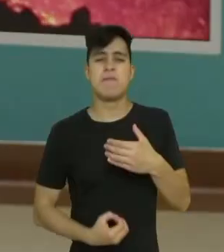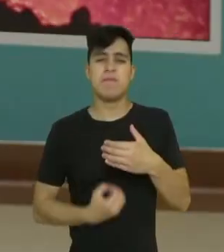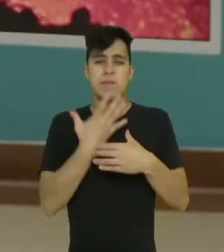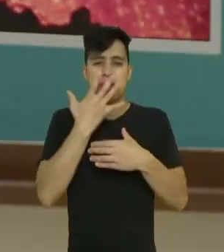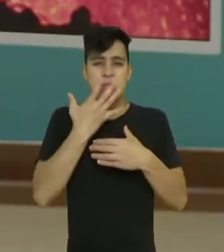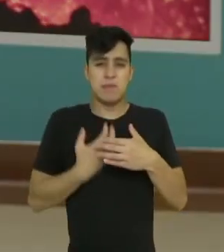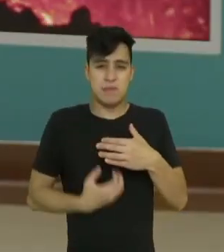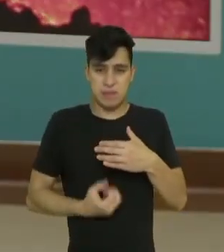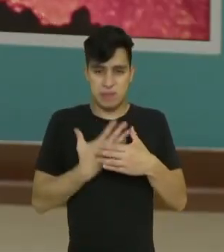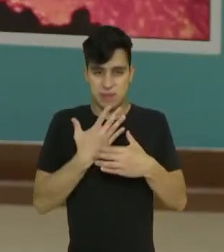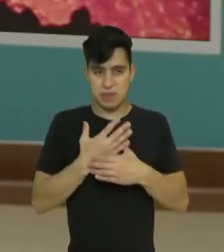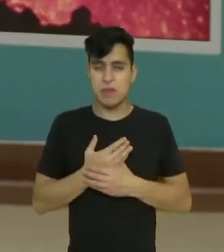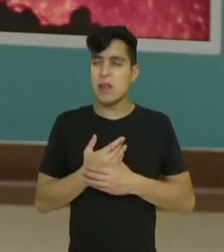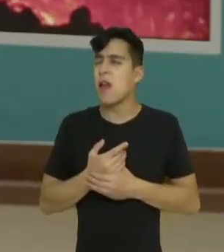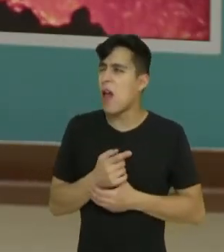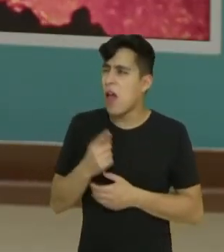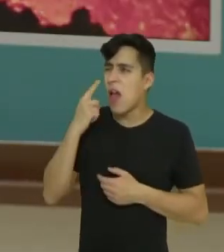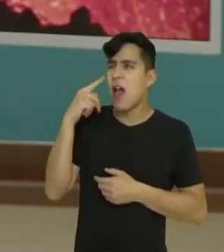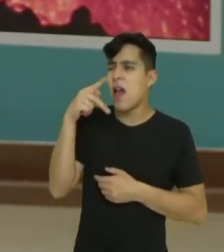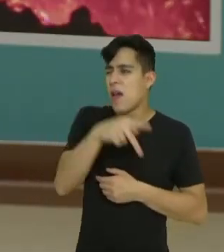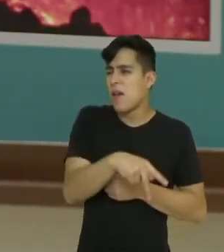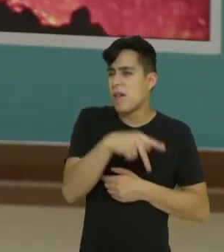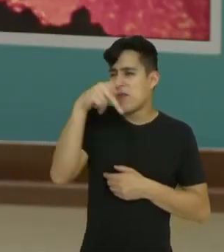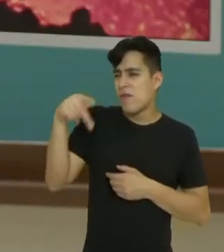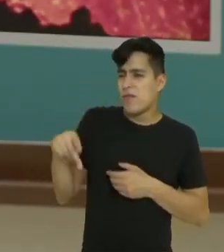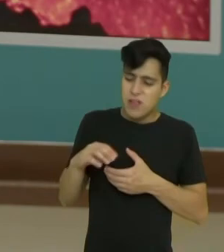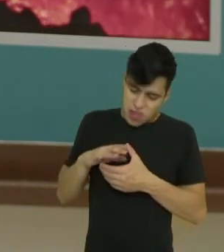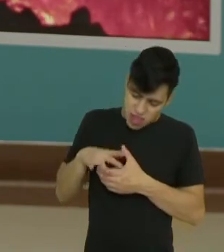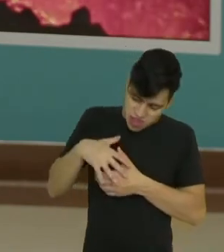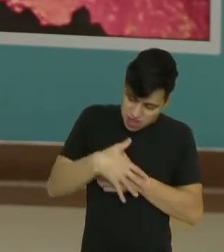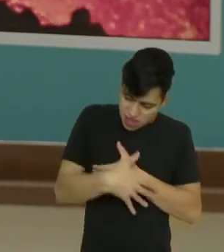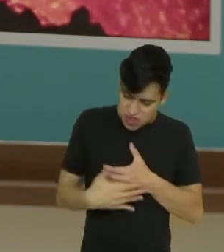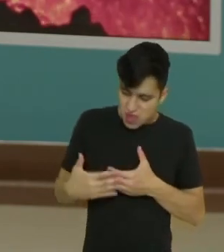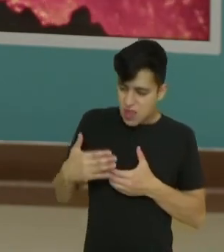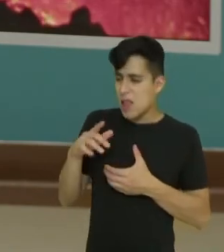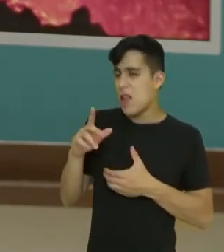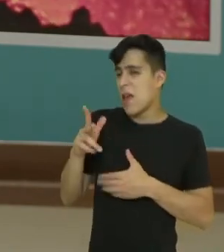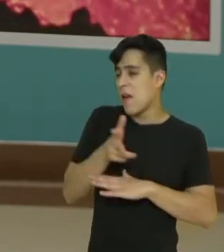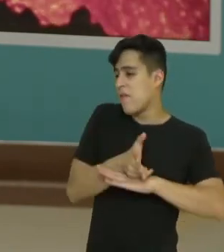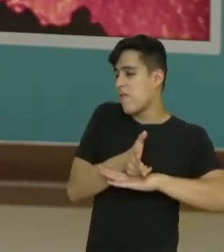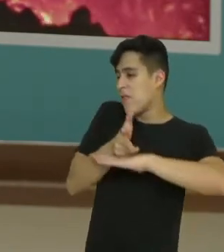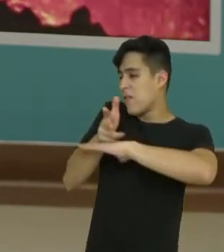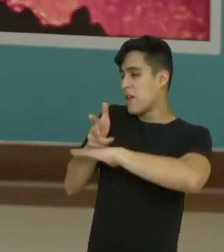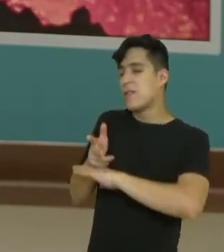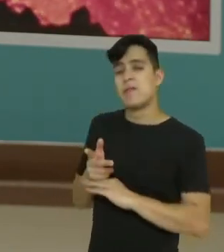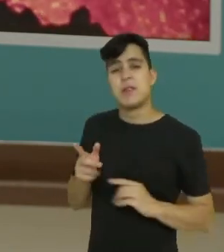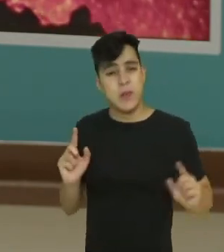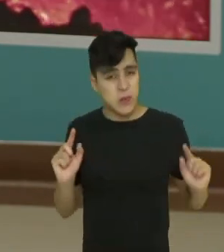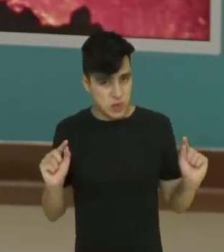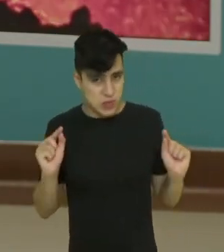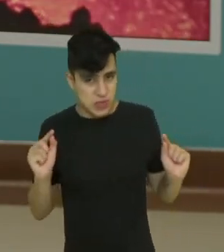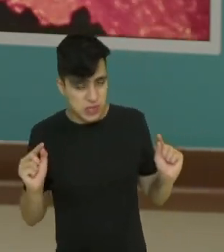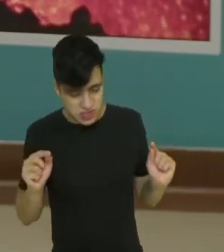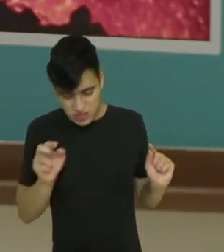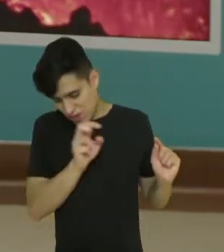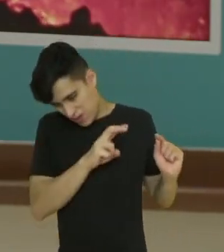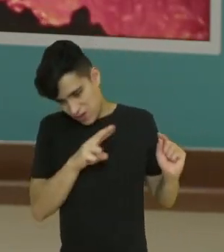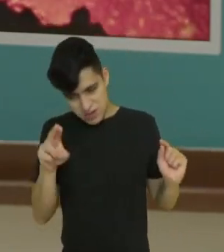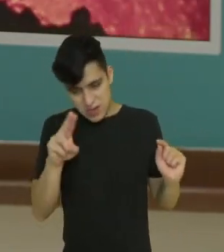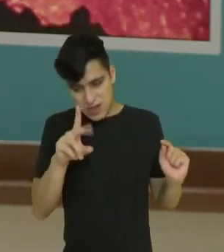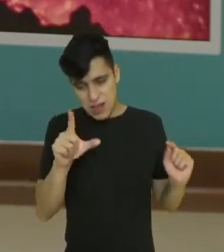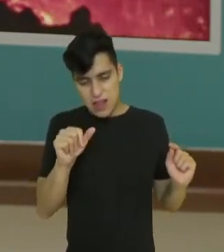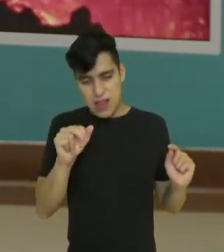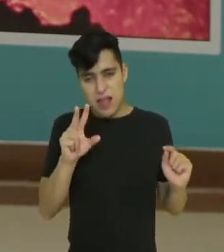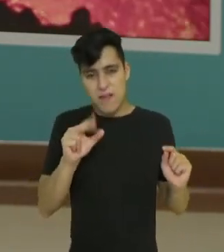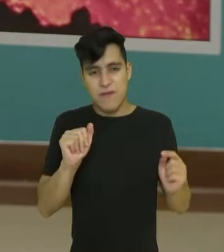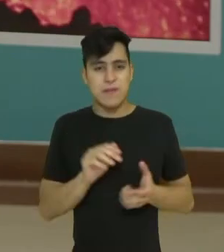magma. Ah, mas Fabiano, agora está na superfície. Alguém está filmando. Isso mesmo. Então eu chamo de